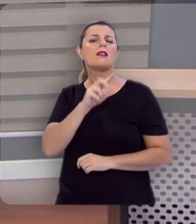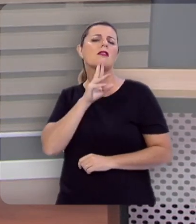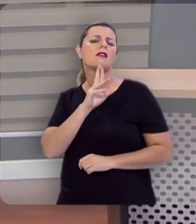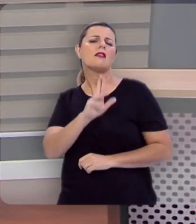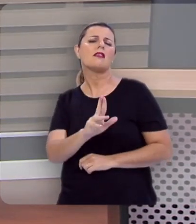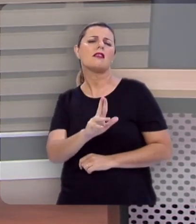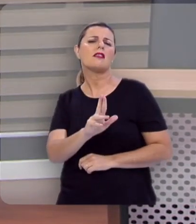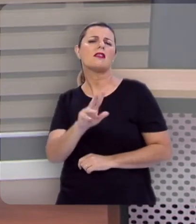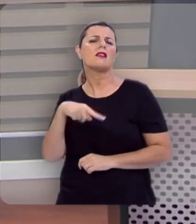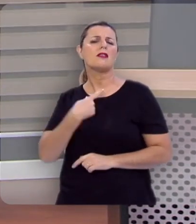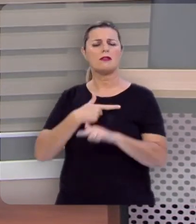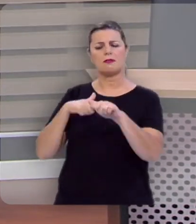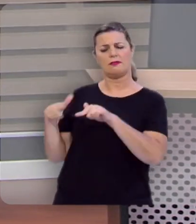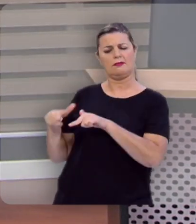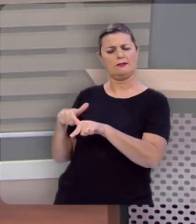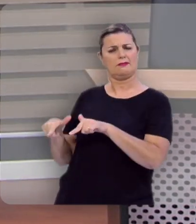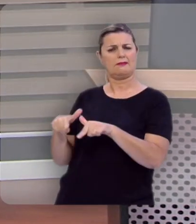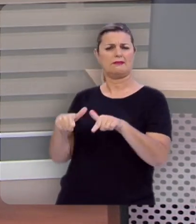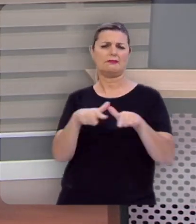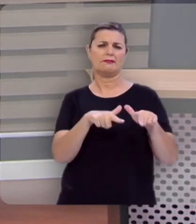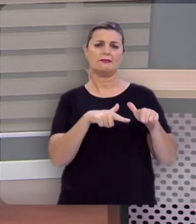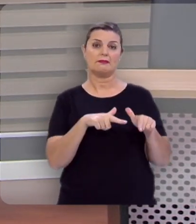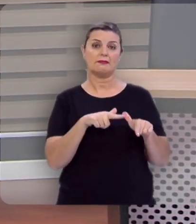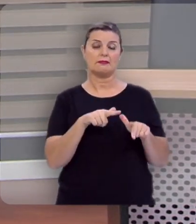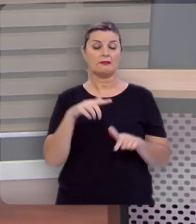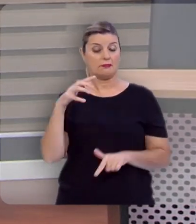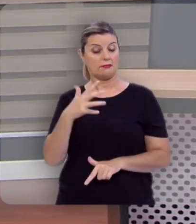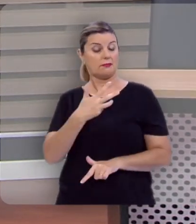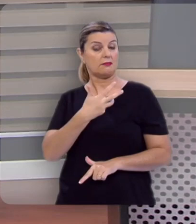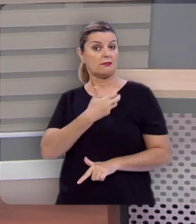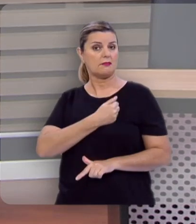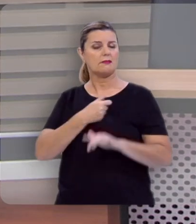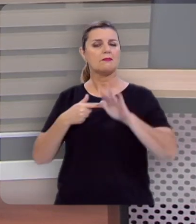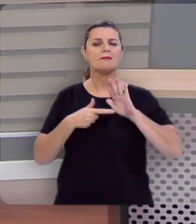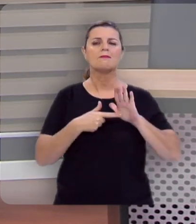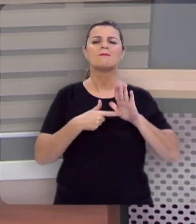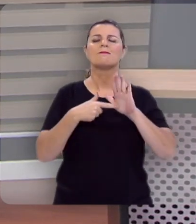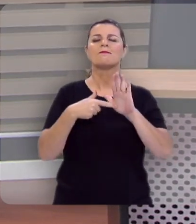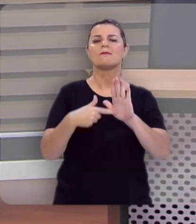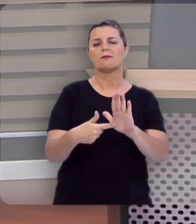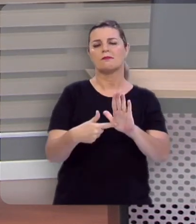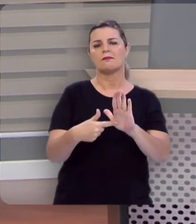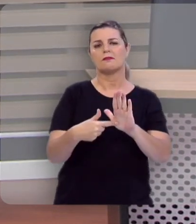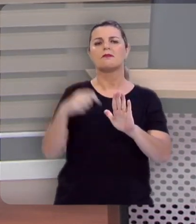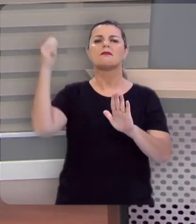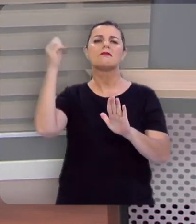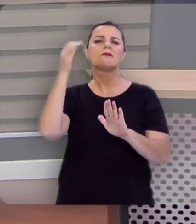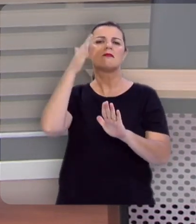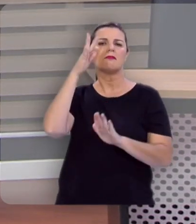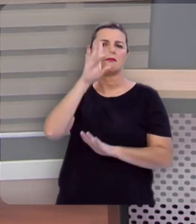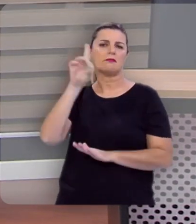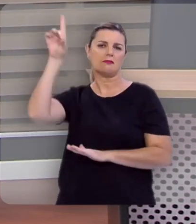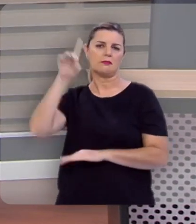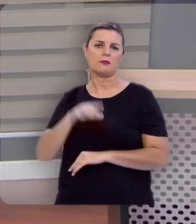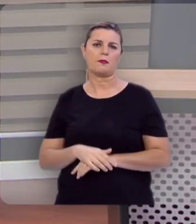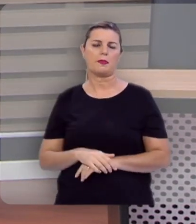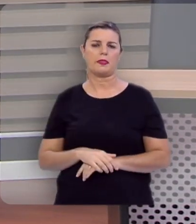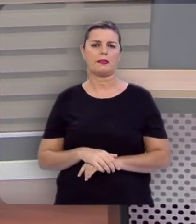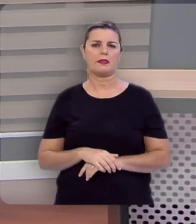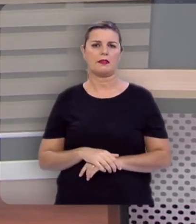é resultado das nossas obras. A salvação é uma expressão da graça de